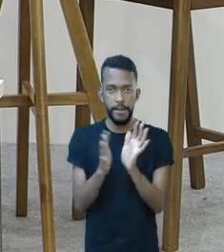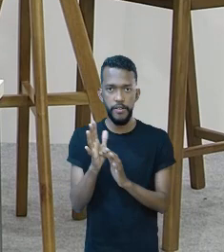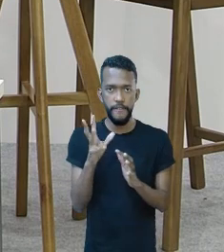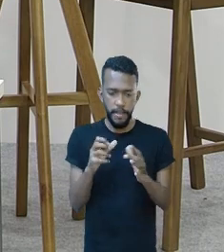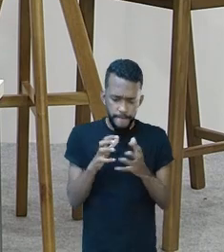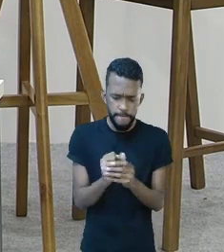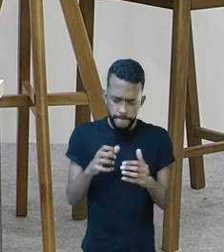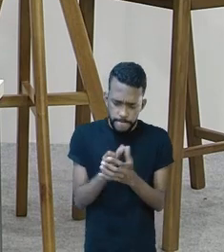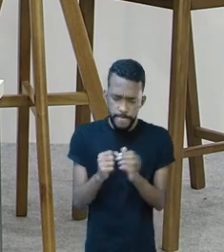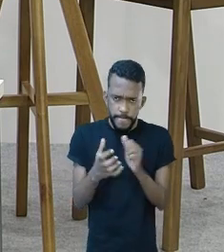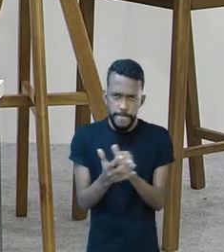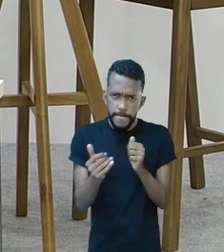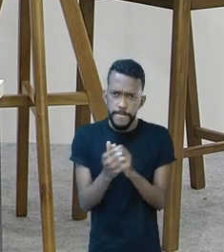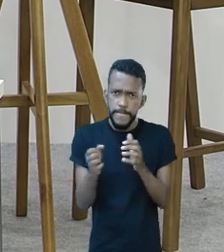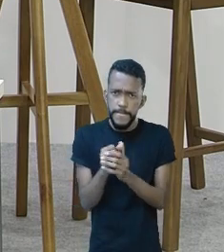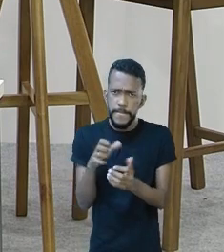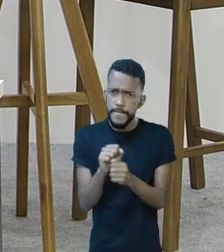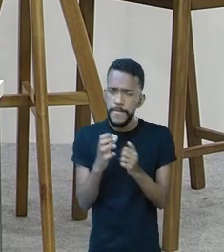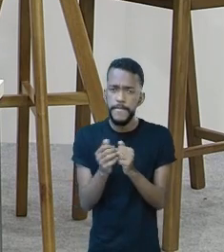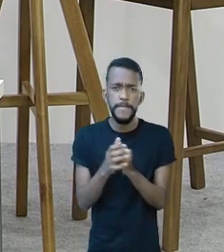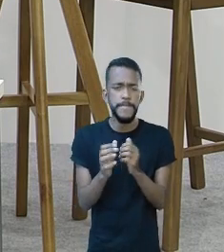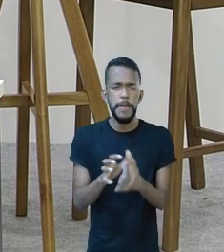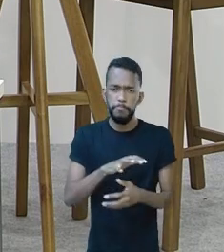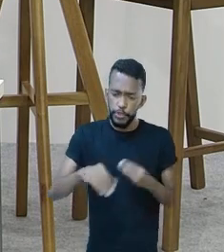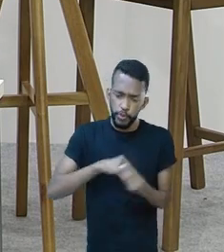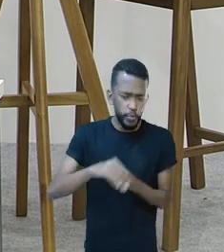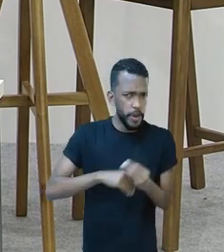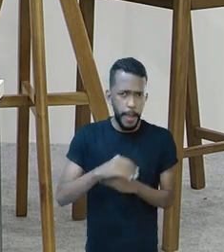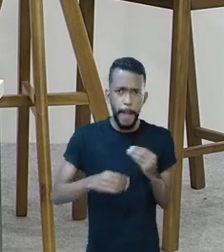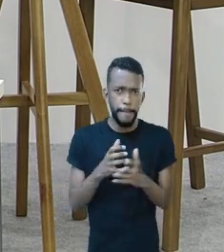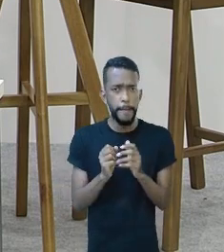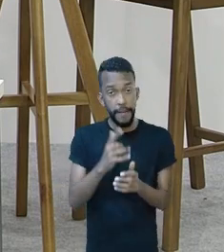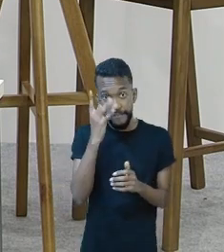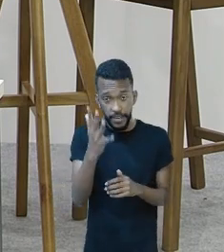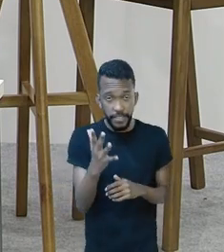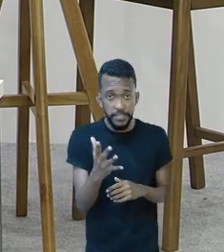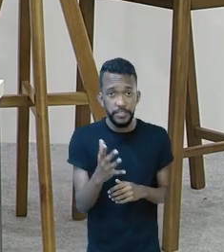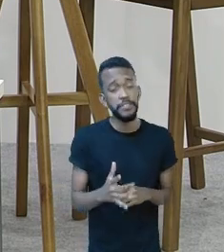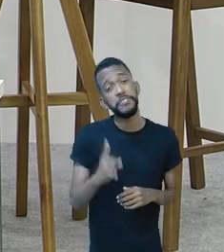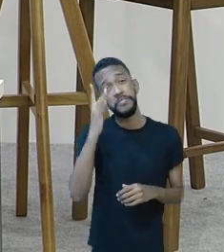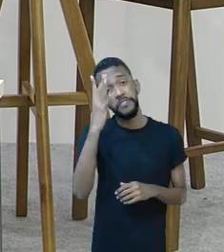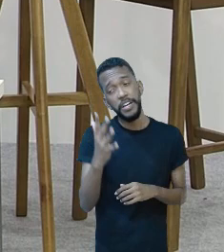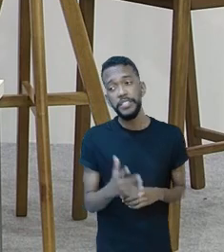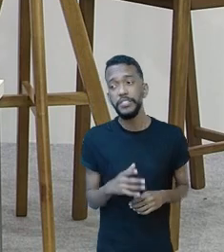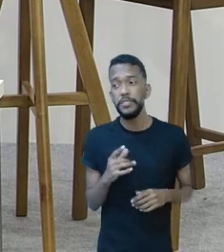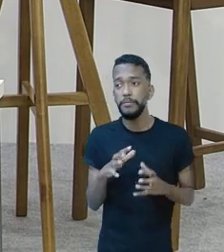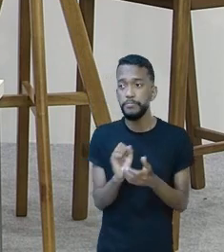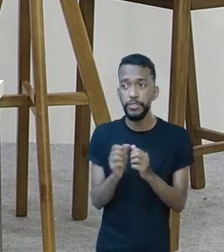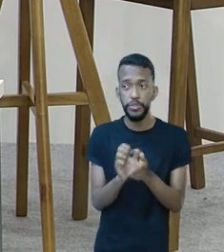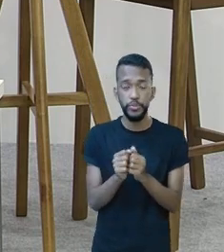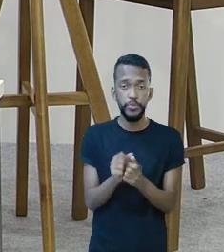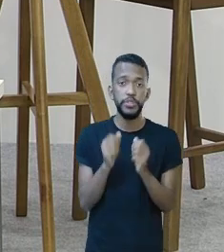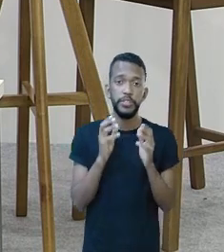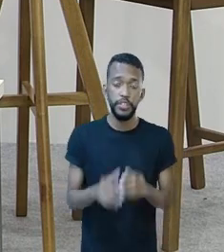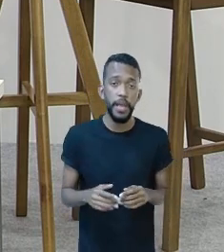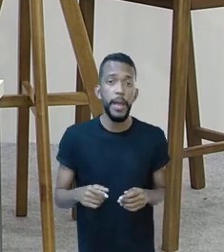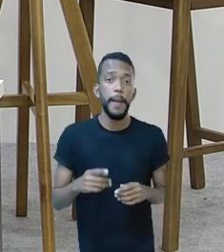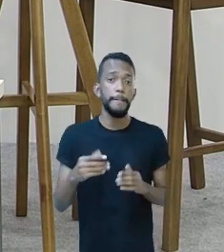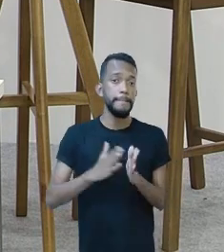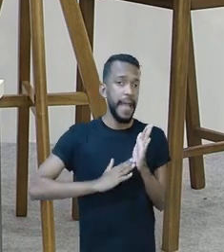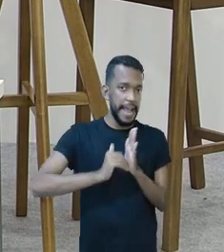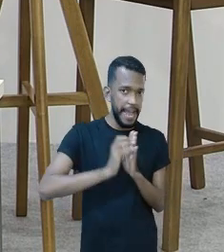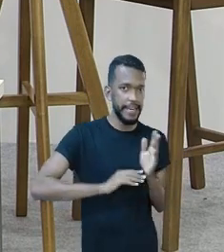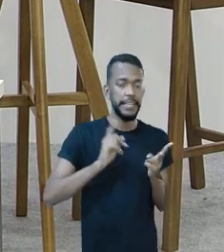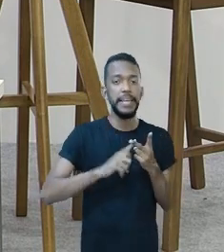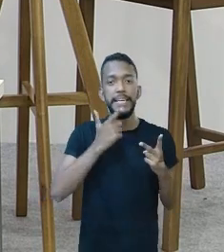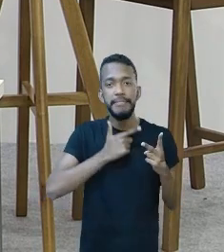vai amassar bastante, misturar bastante. Fácil, né? Muito fácil. Mistura margarina,